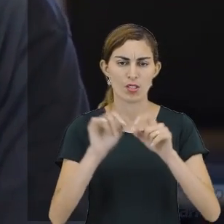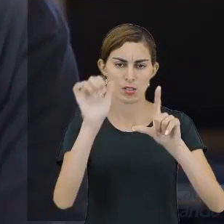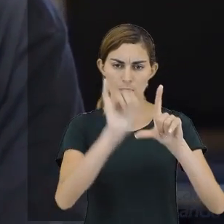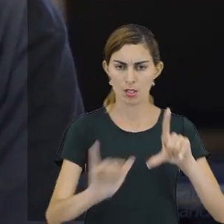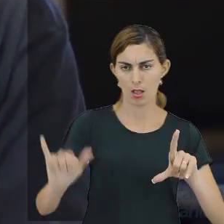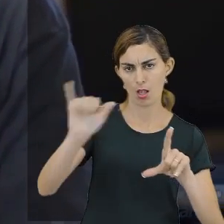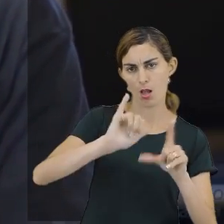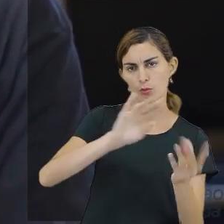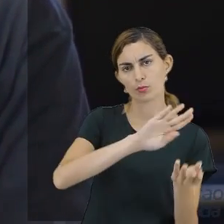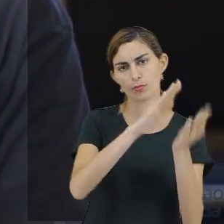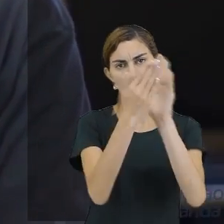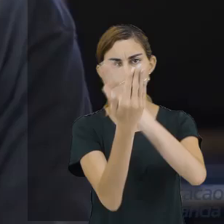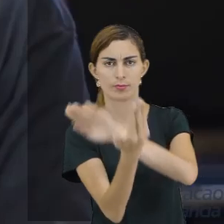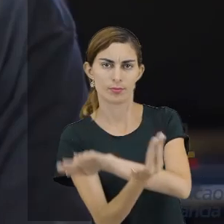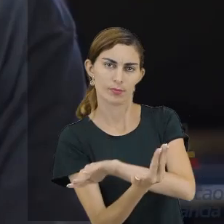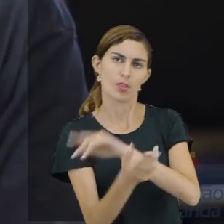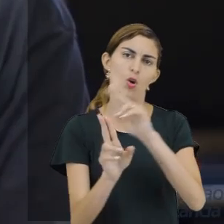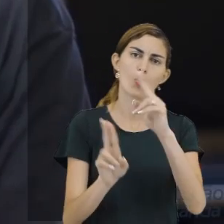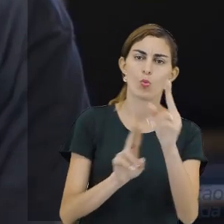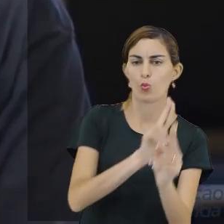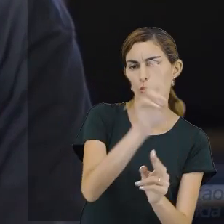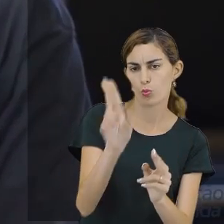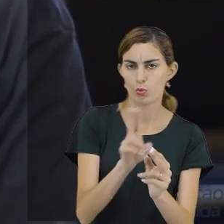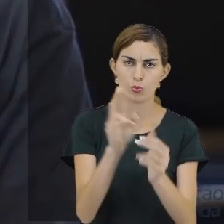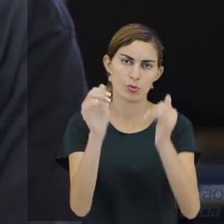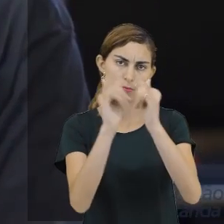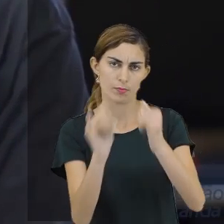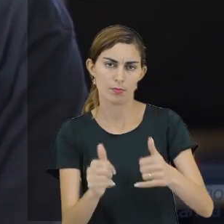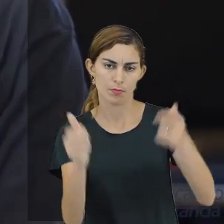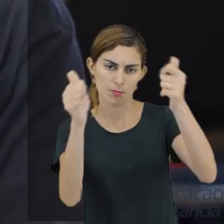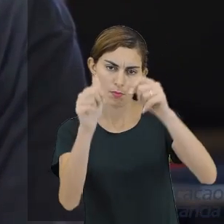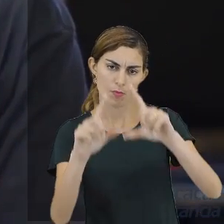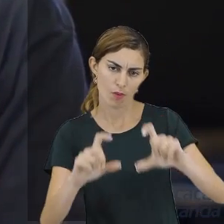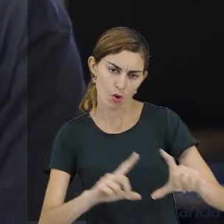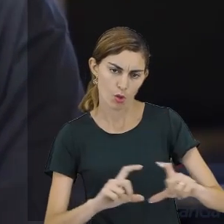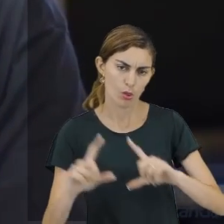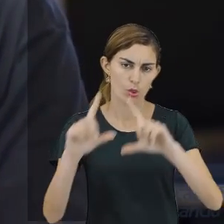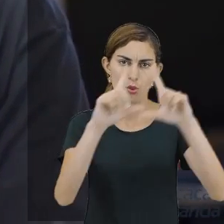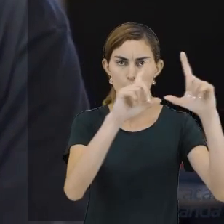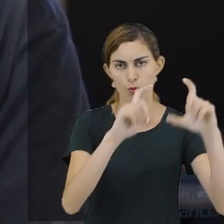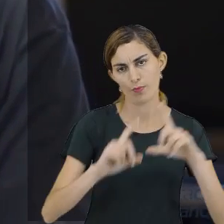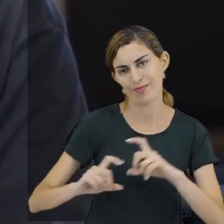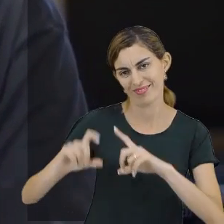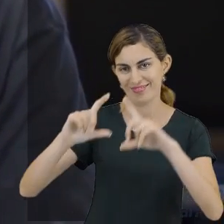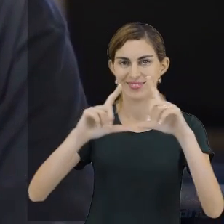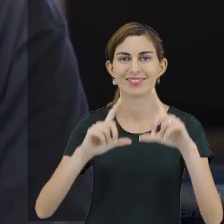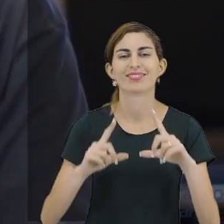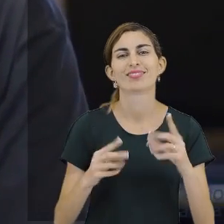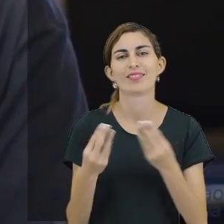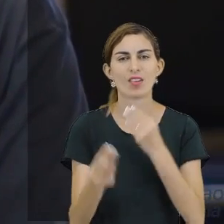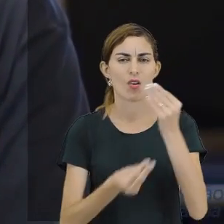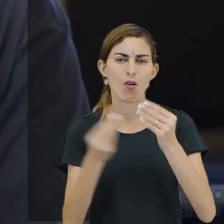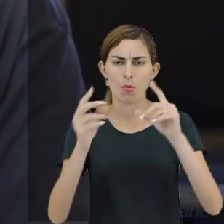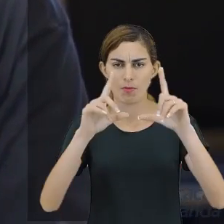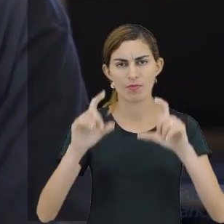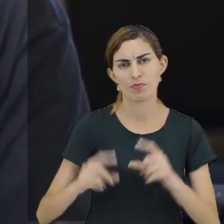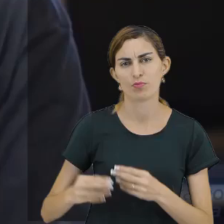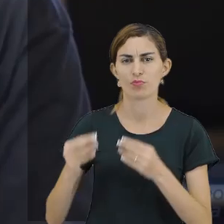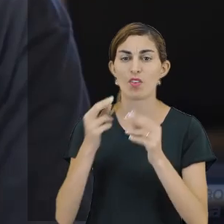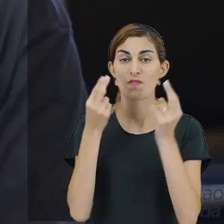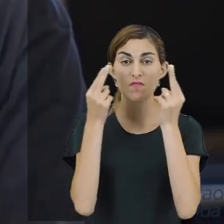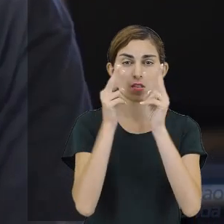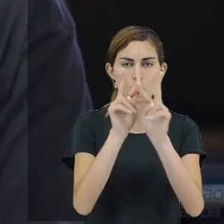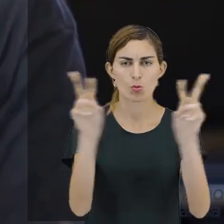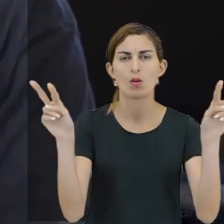layout, de uma interface, ou o uso de imagens para criar, por exemplo, um tipo de imagem, um tipo de